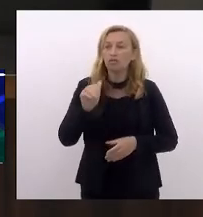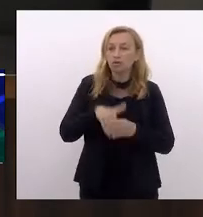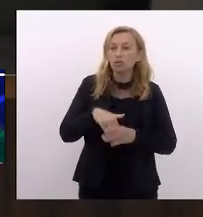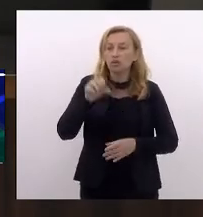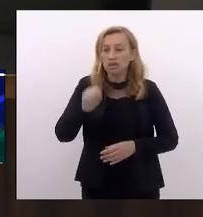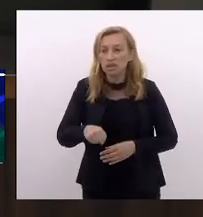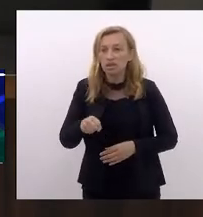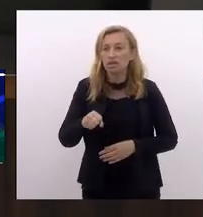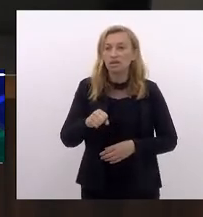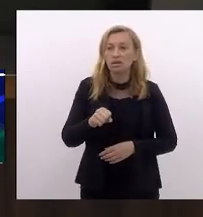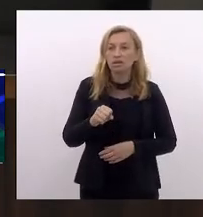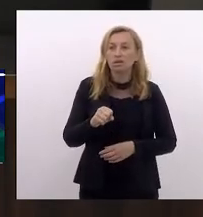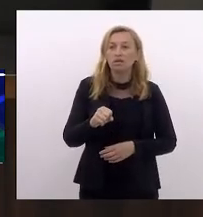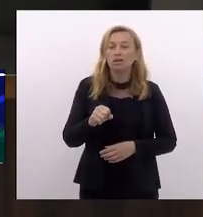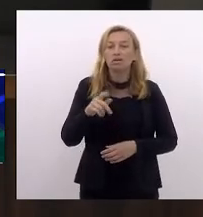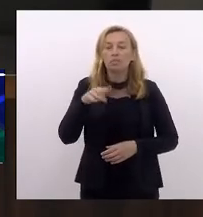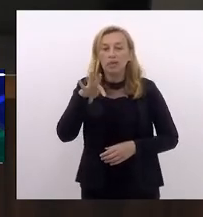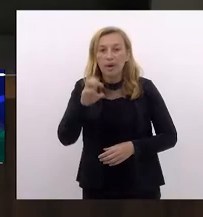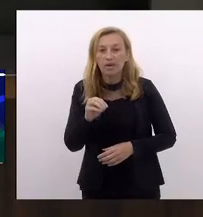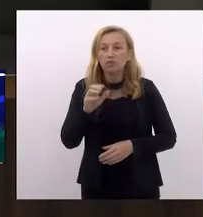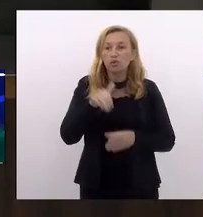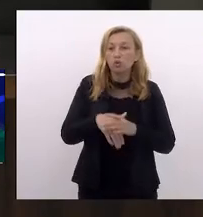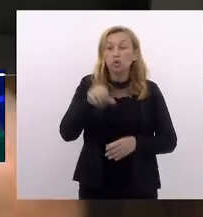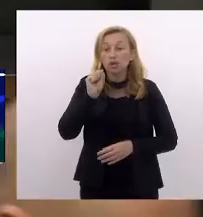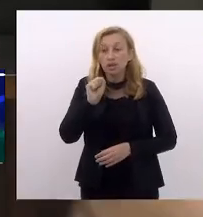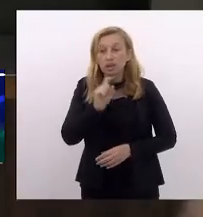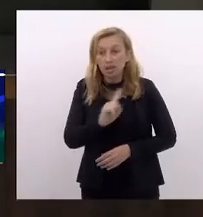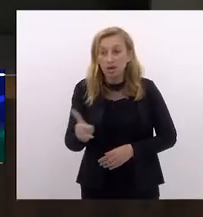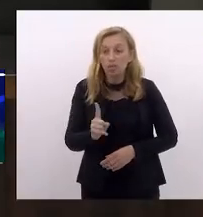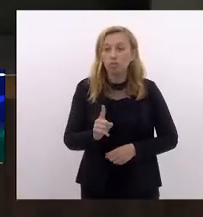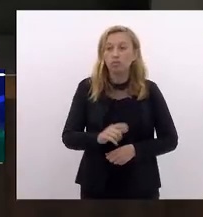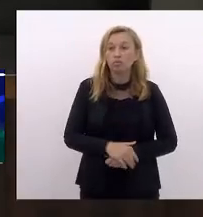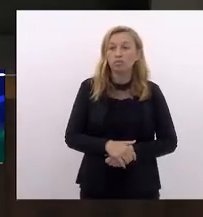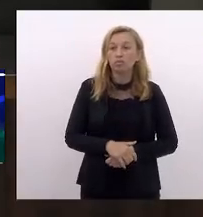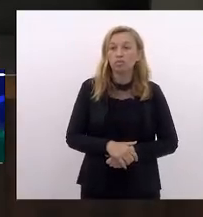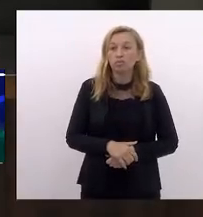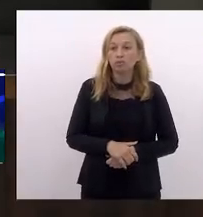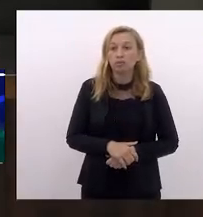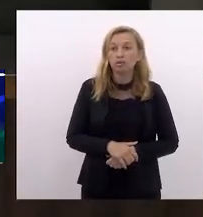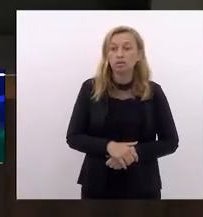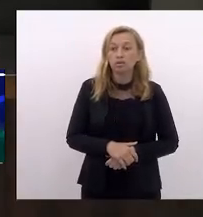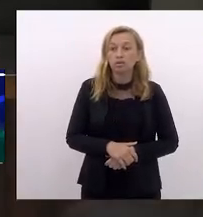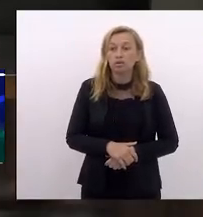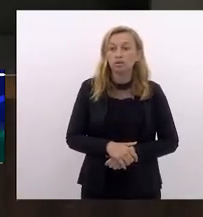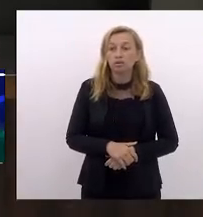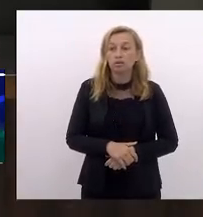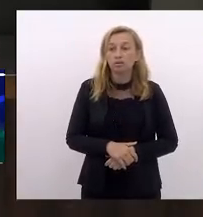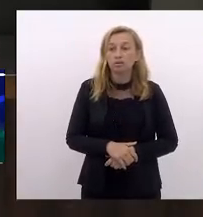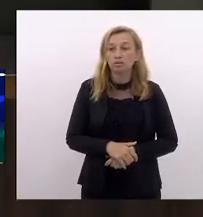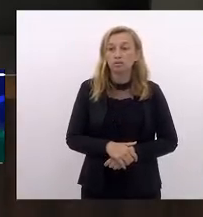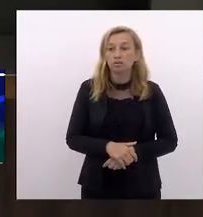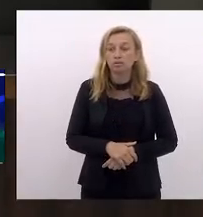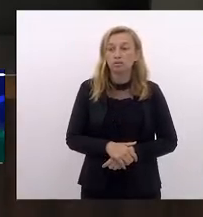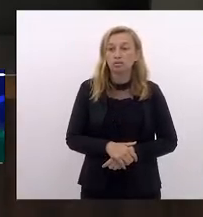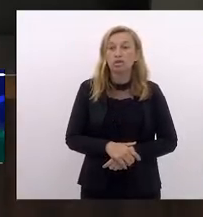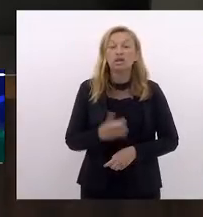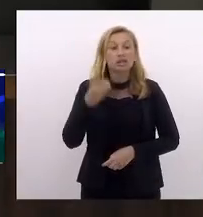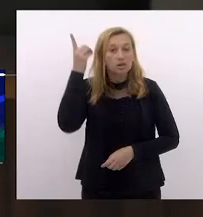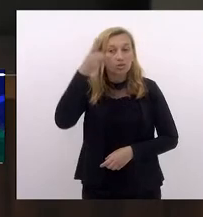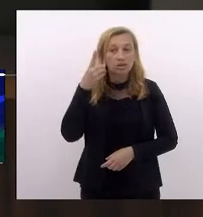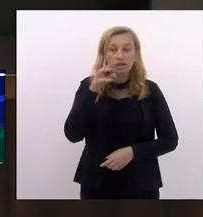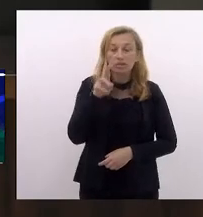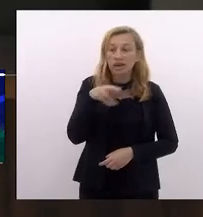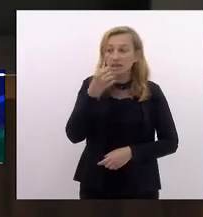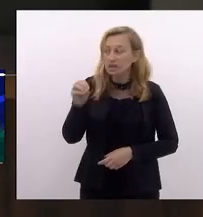depois perto do deputado Beto Voltou não o deputado